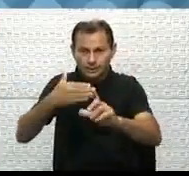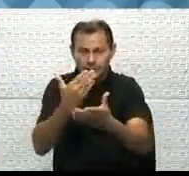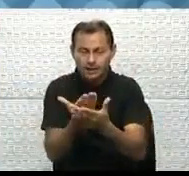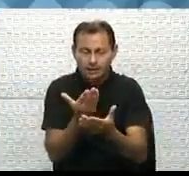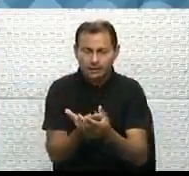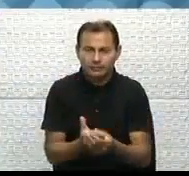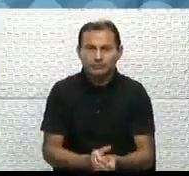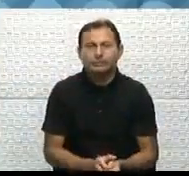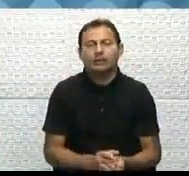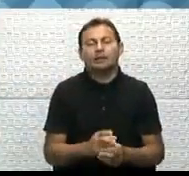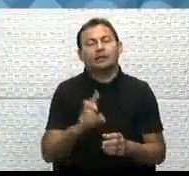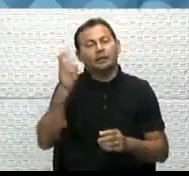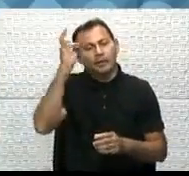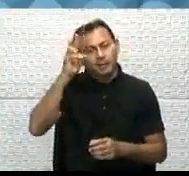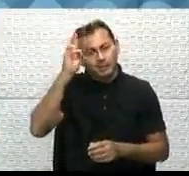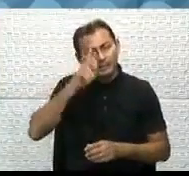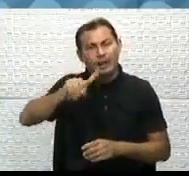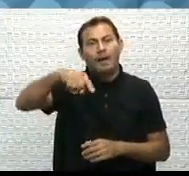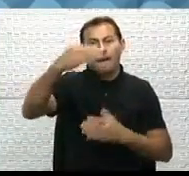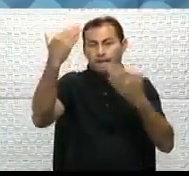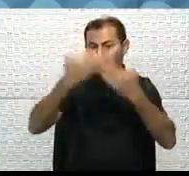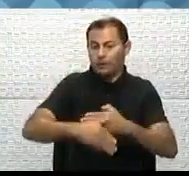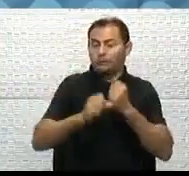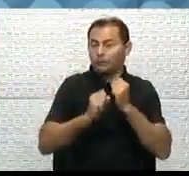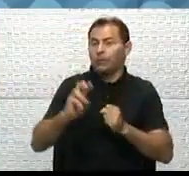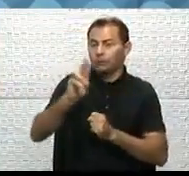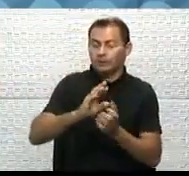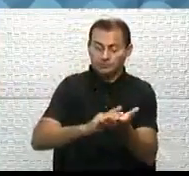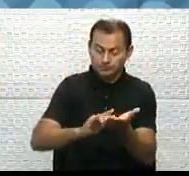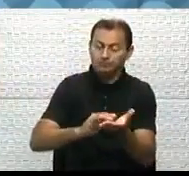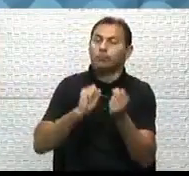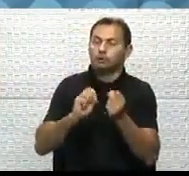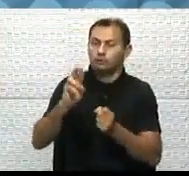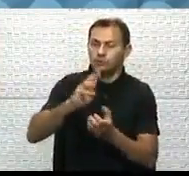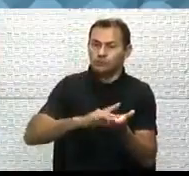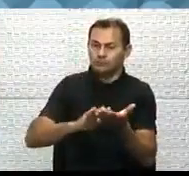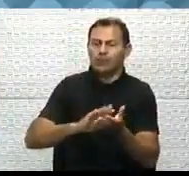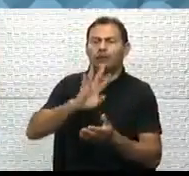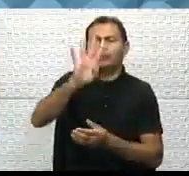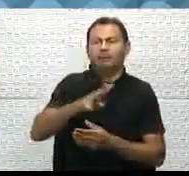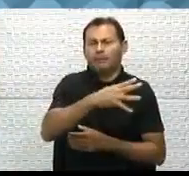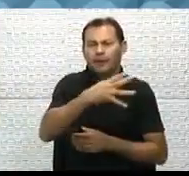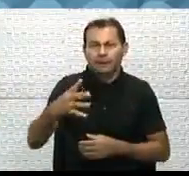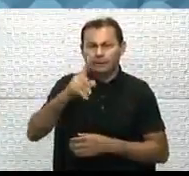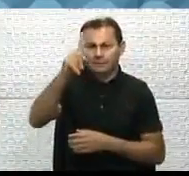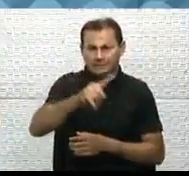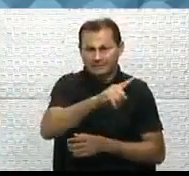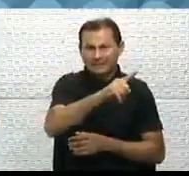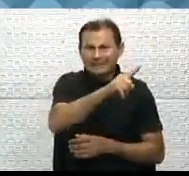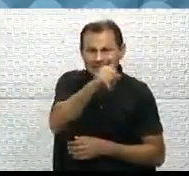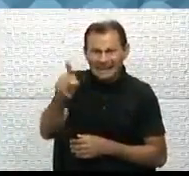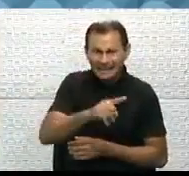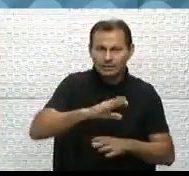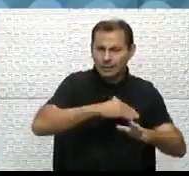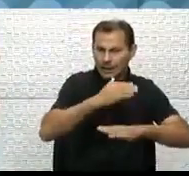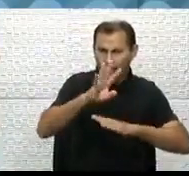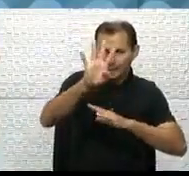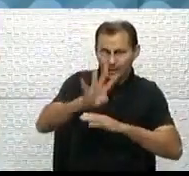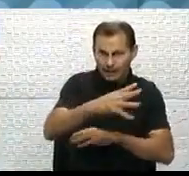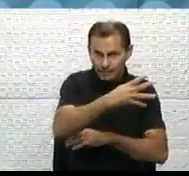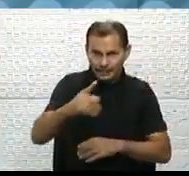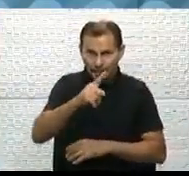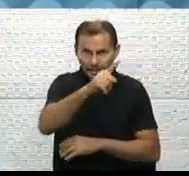aula. Lembrando que na prova você poderá utilizar a calculadora, a tabela Z. Todas as questões que utilizarem